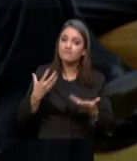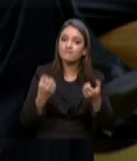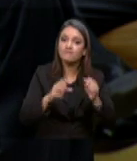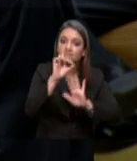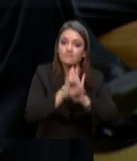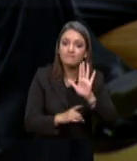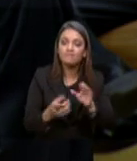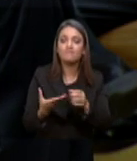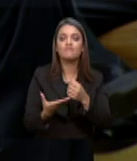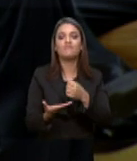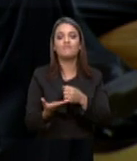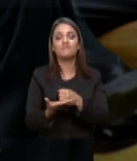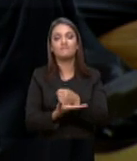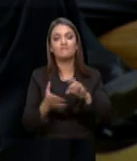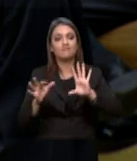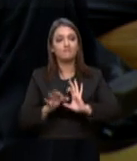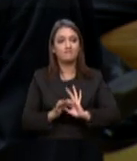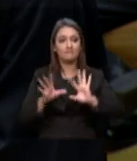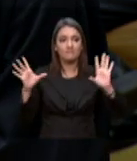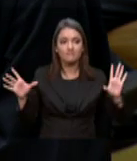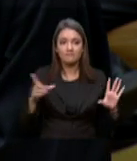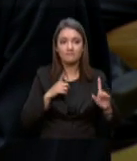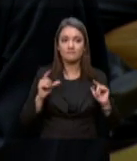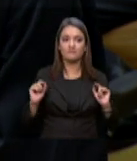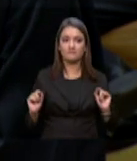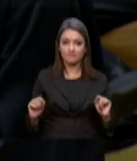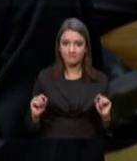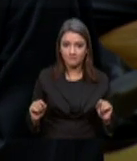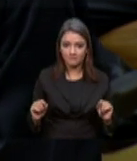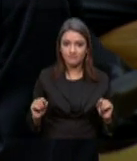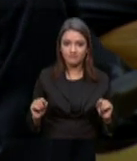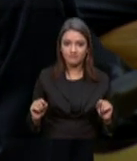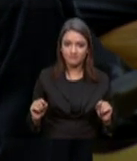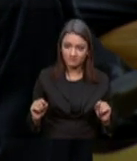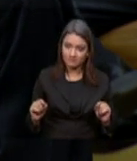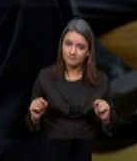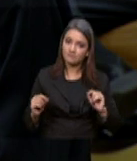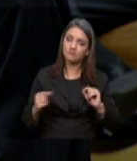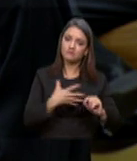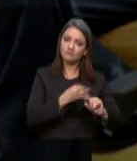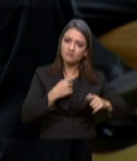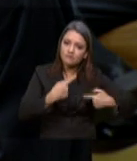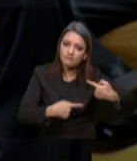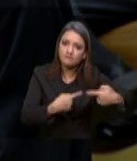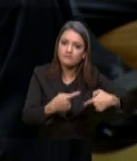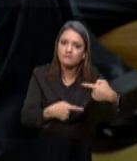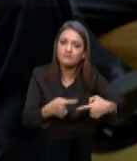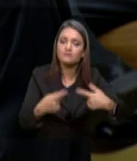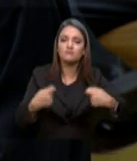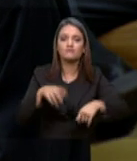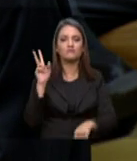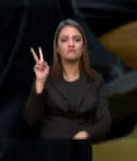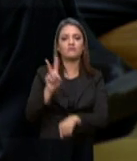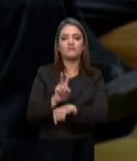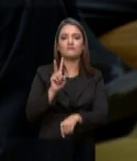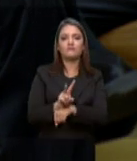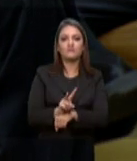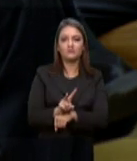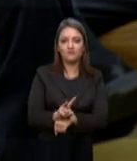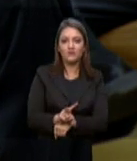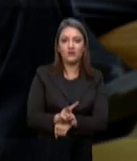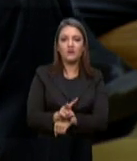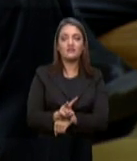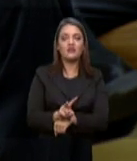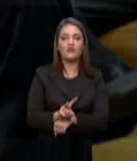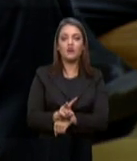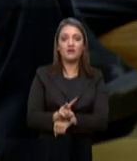que possui uma dimensão inter- ou transgeracional, a qual deve ser protegida pelo Estado e